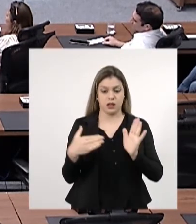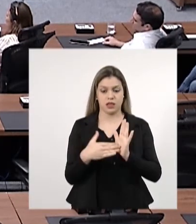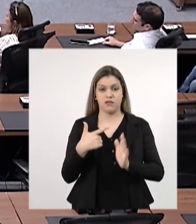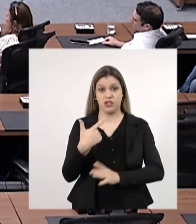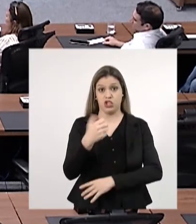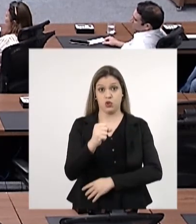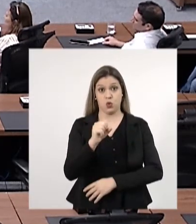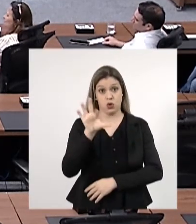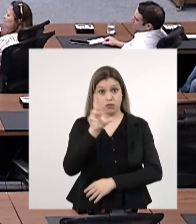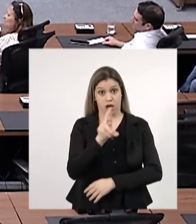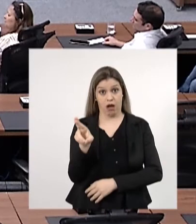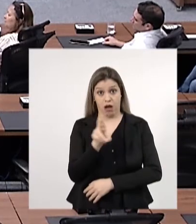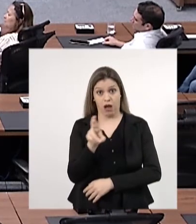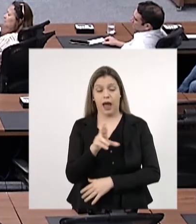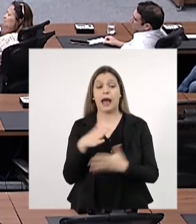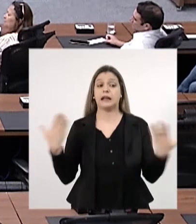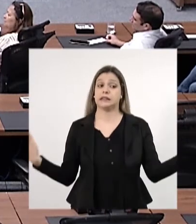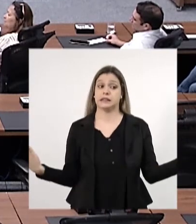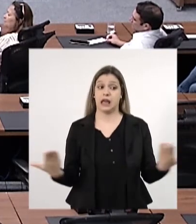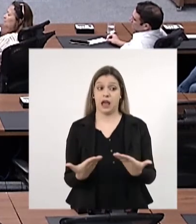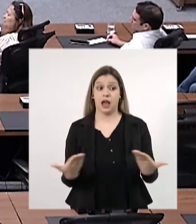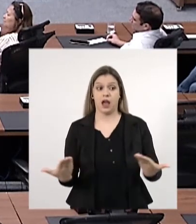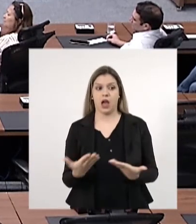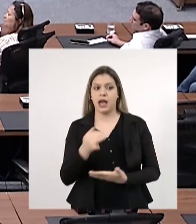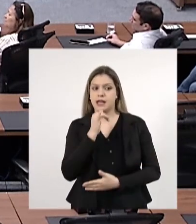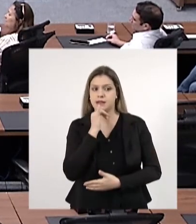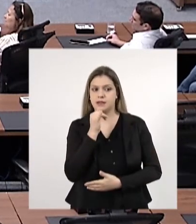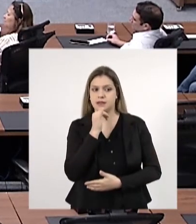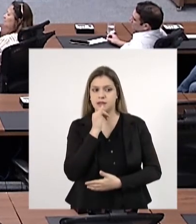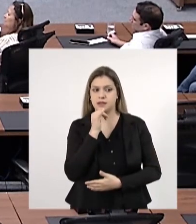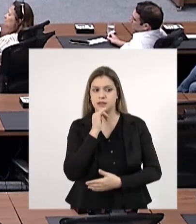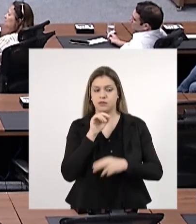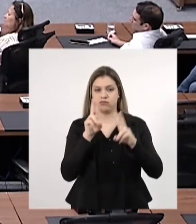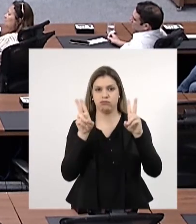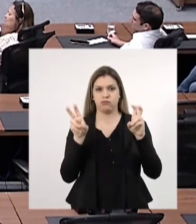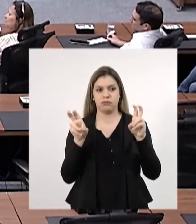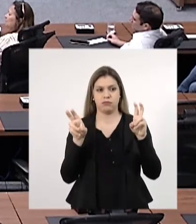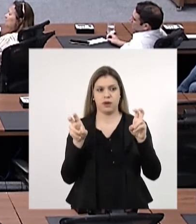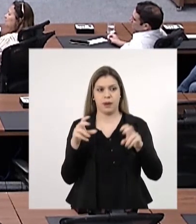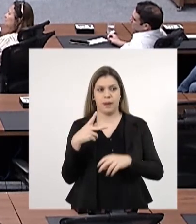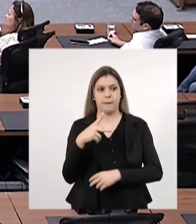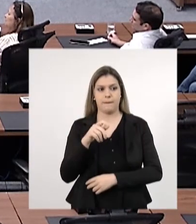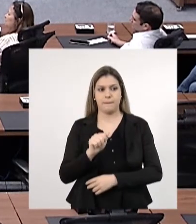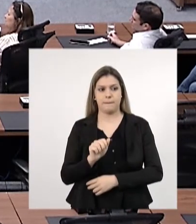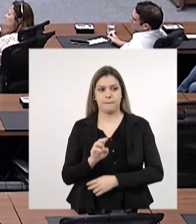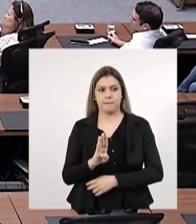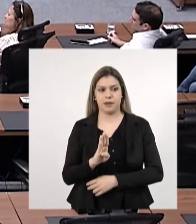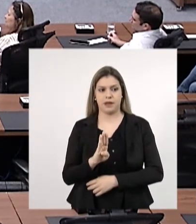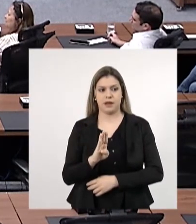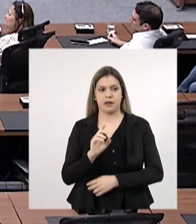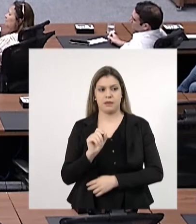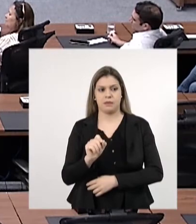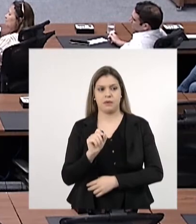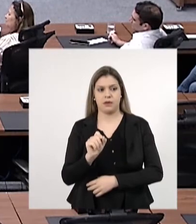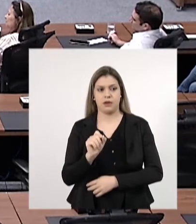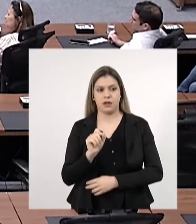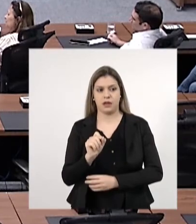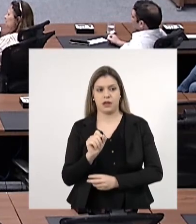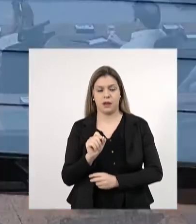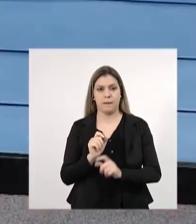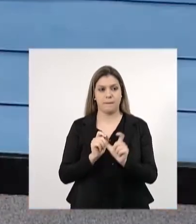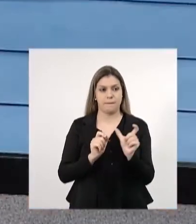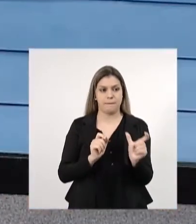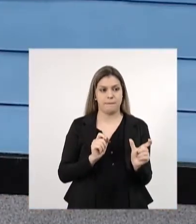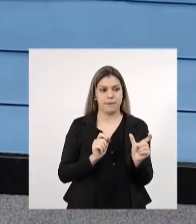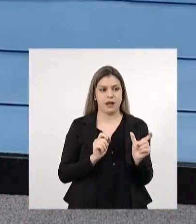28. Agora, o nosso, vamos chamar assim, o nosso PAB fixo, eu falei variável, né? Eu errei.